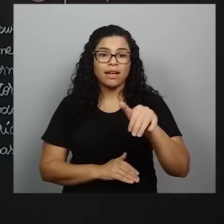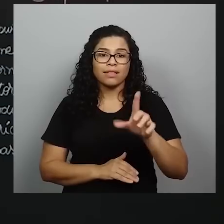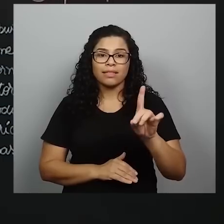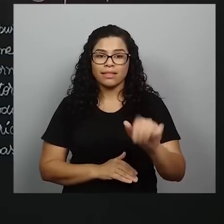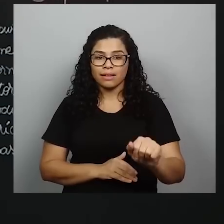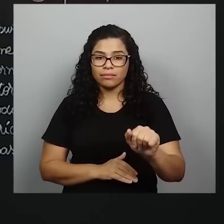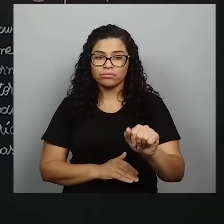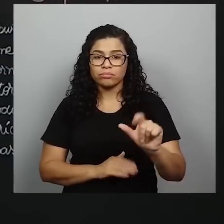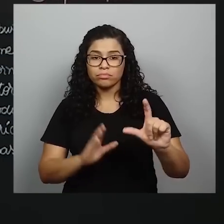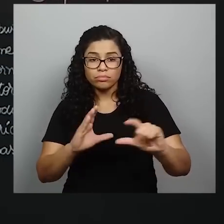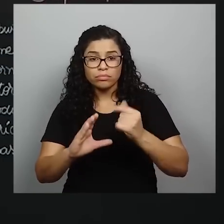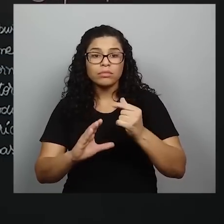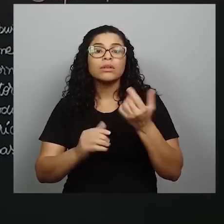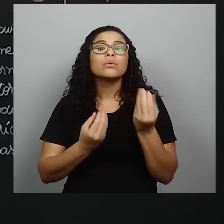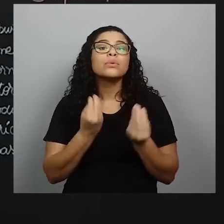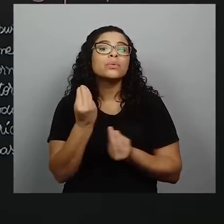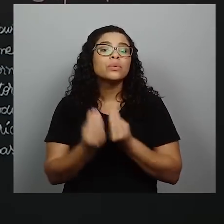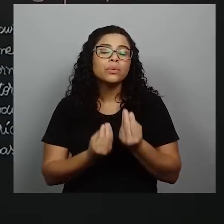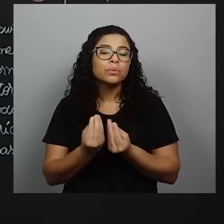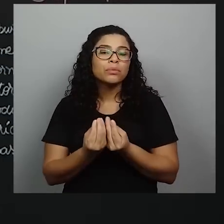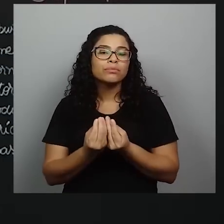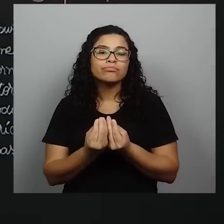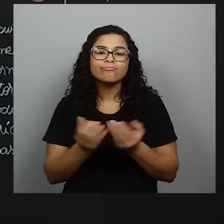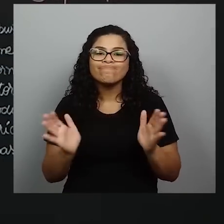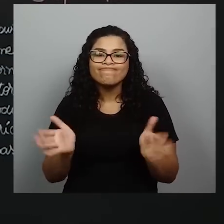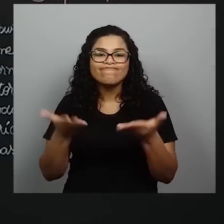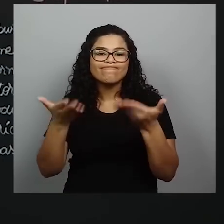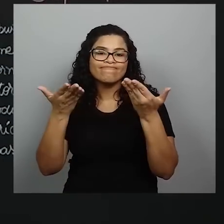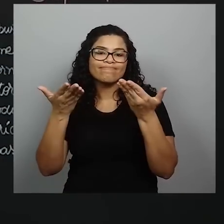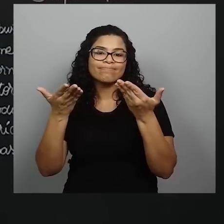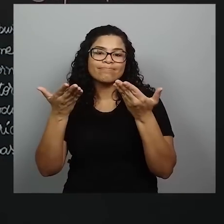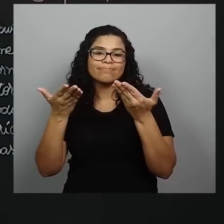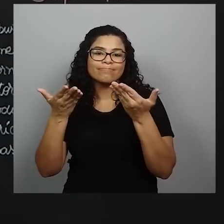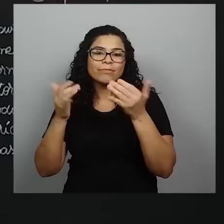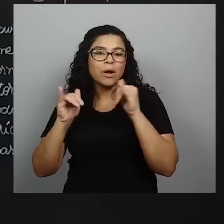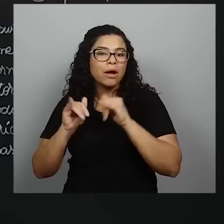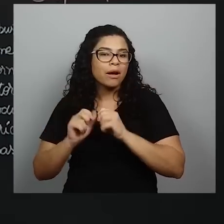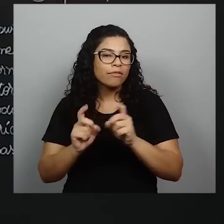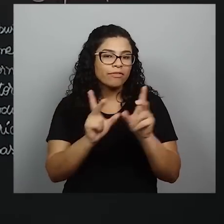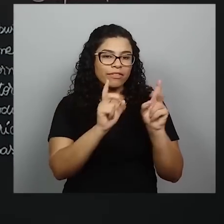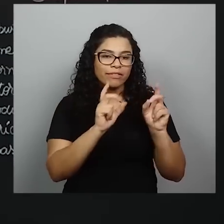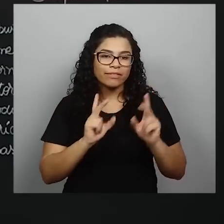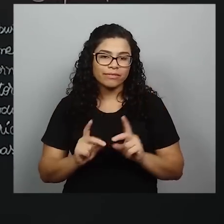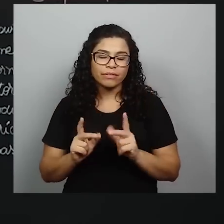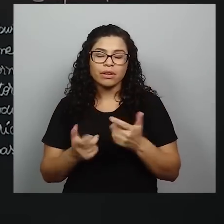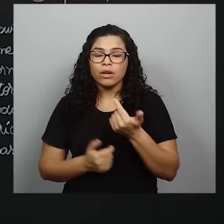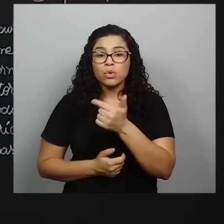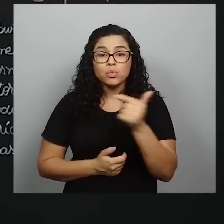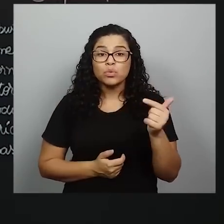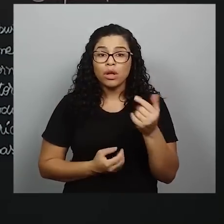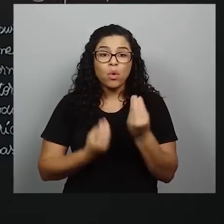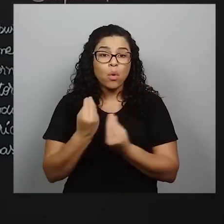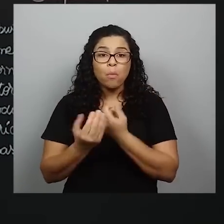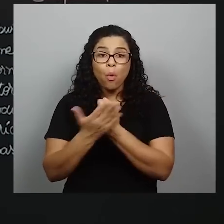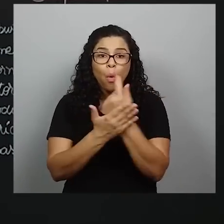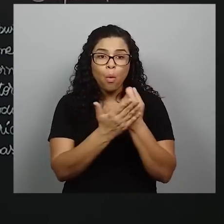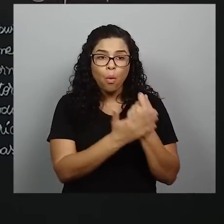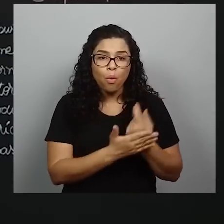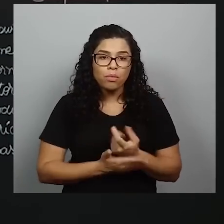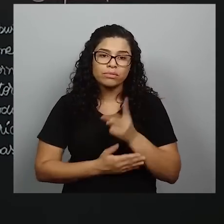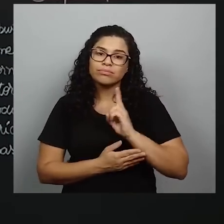acaba não sendo algo propício ao incentivo ao comércio, uma vez que as pessoas não terão um grande poder de compra